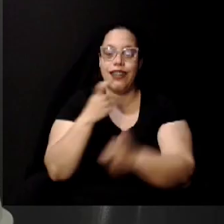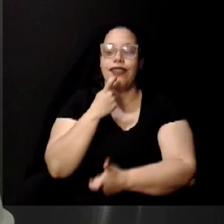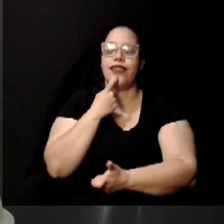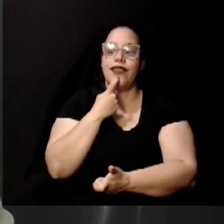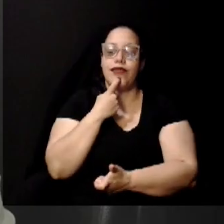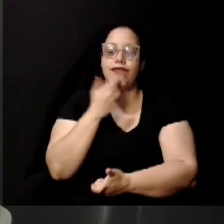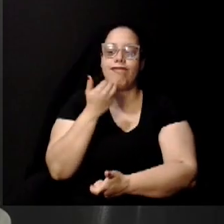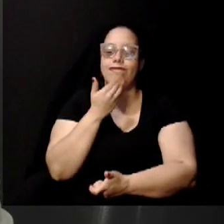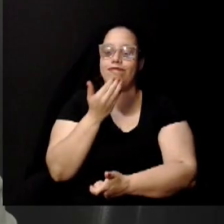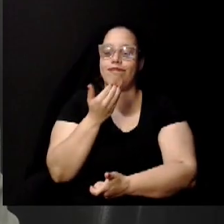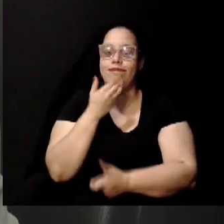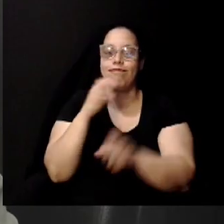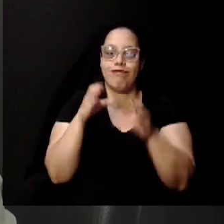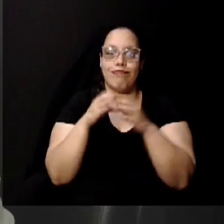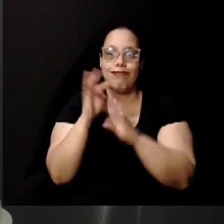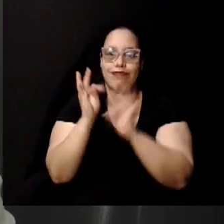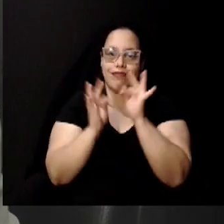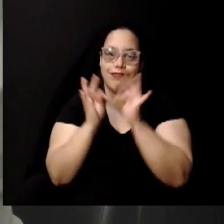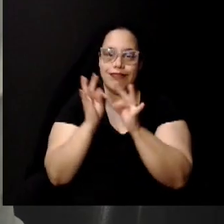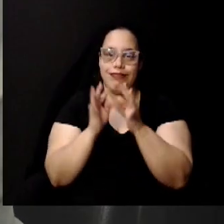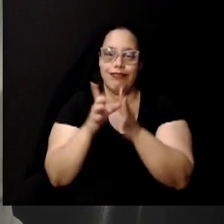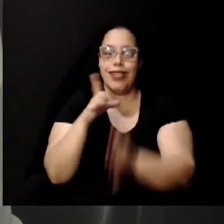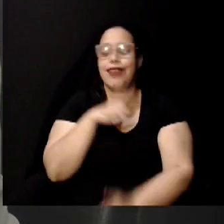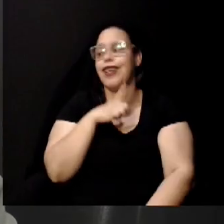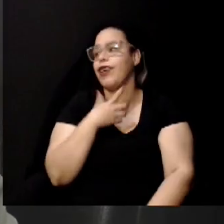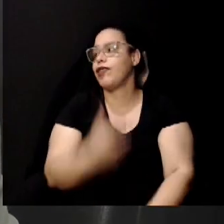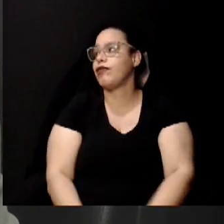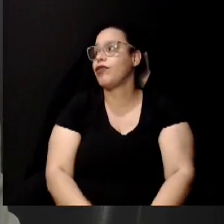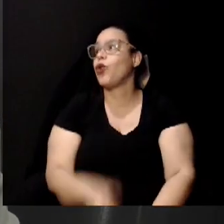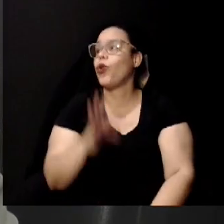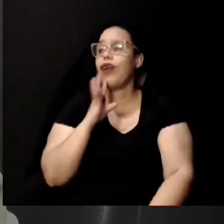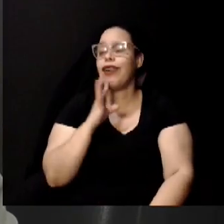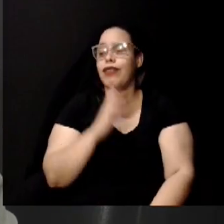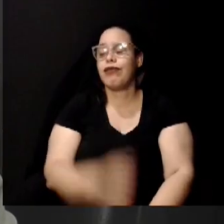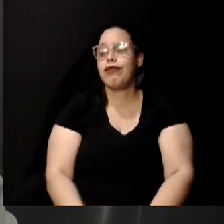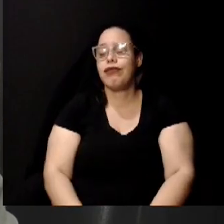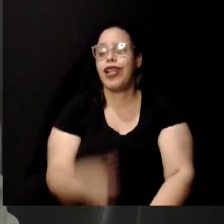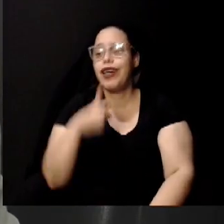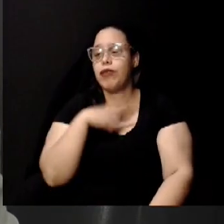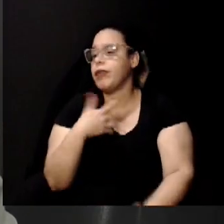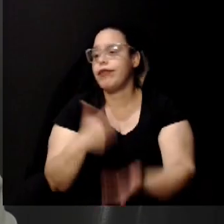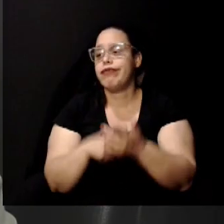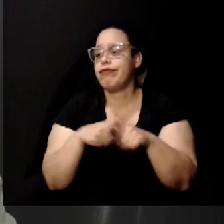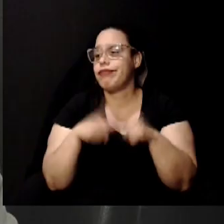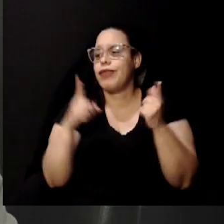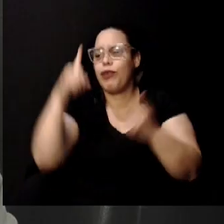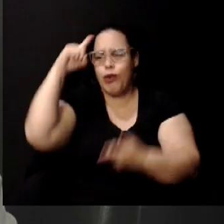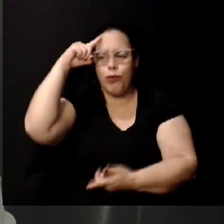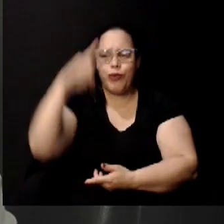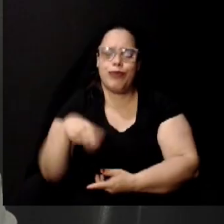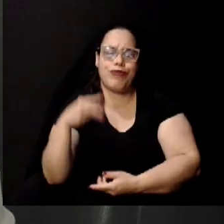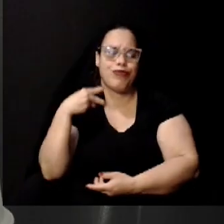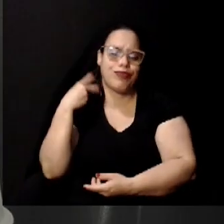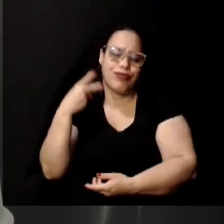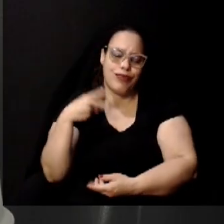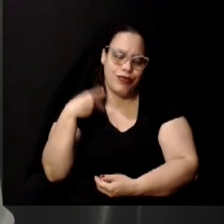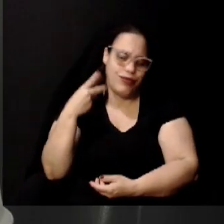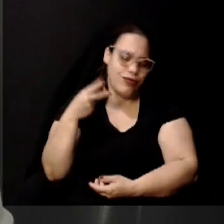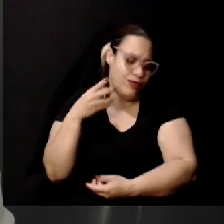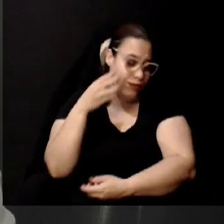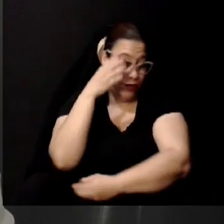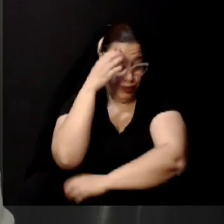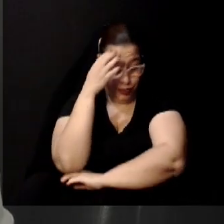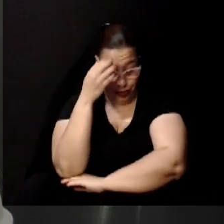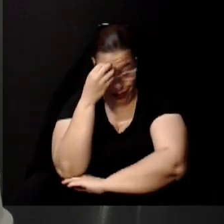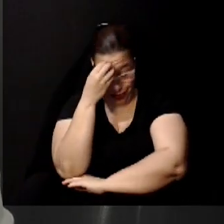equipe técnica. Não tem equipe técnica, porque eu conheço, entendeu? Mas são decisões políticas. Eu acho que